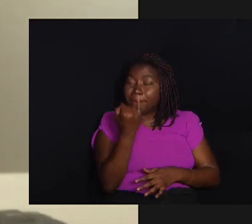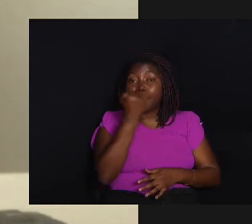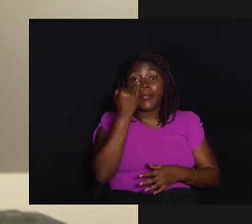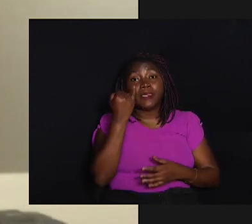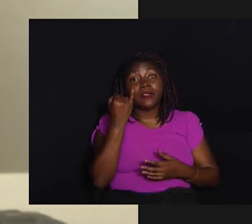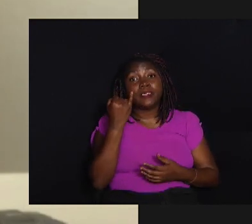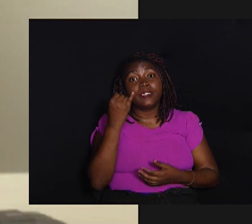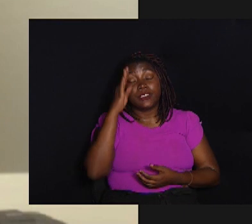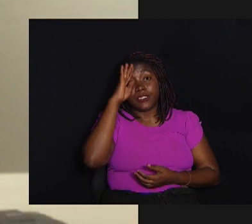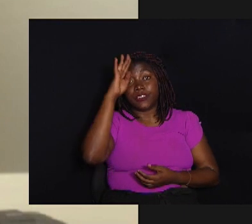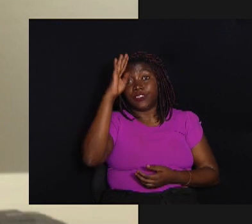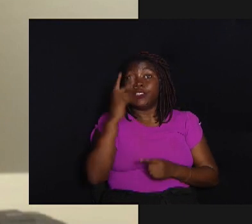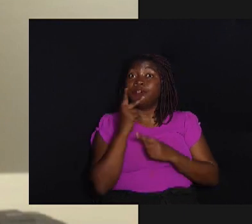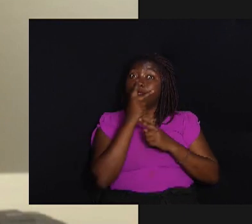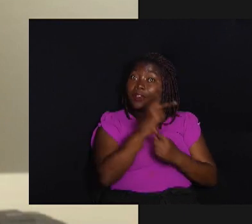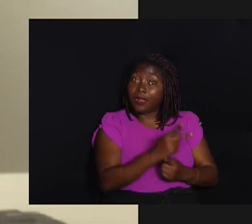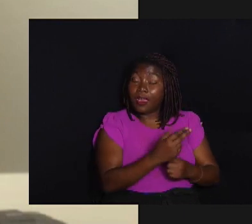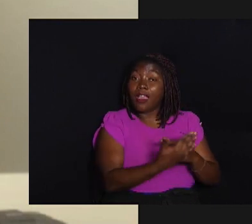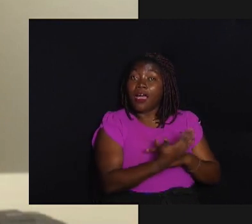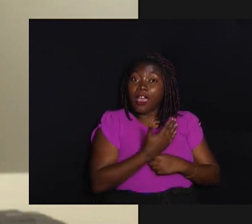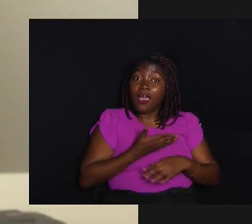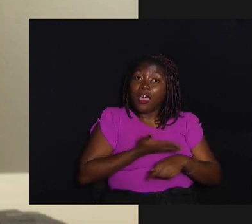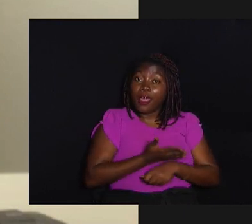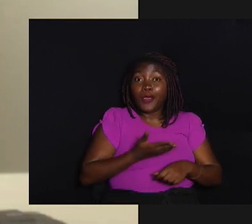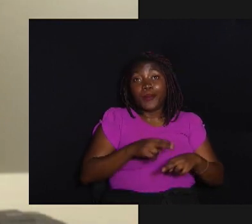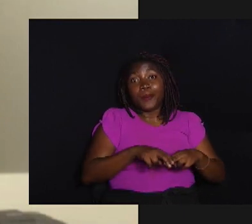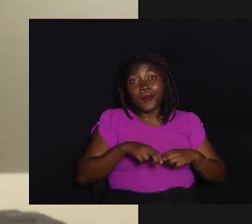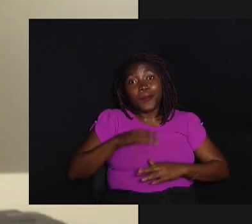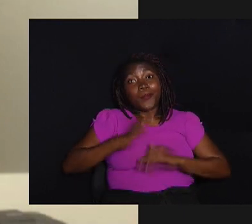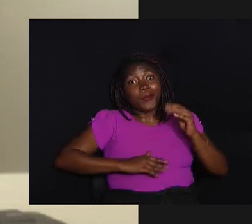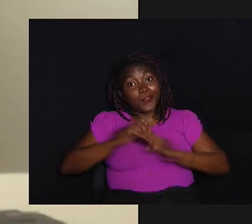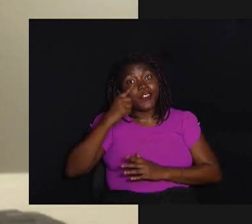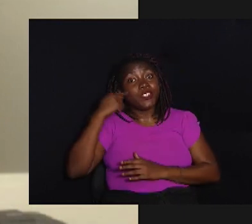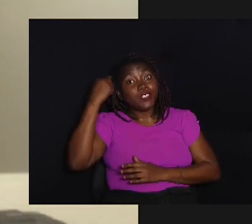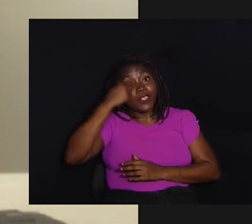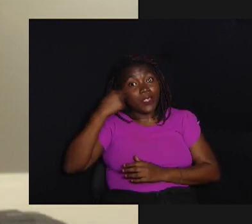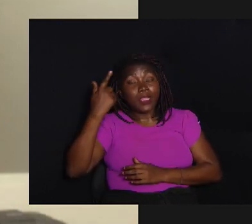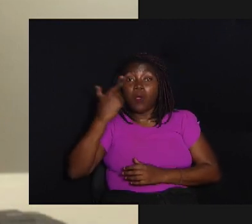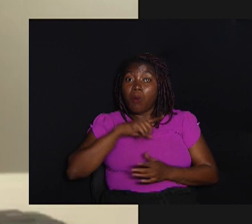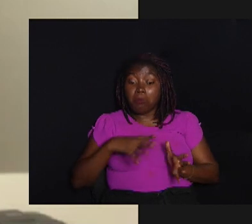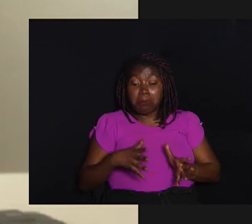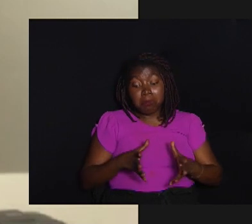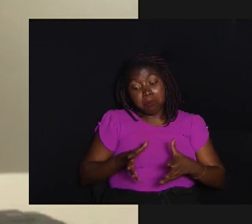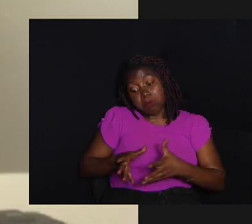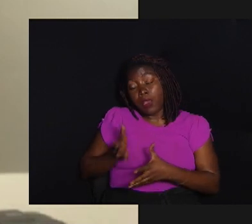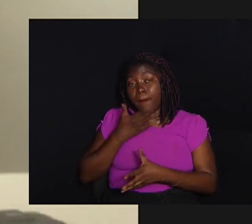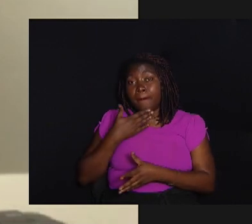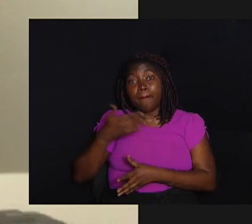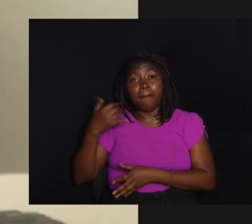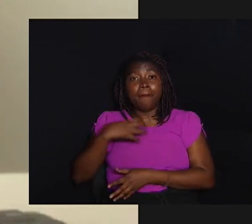busque essa ajuda, se busque esse acesso, porque um profissional, um advogado, ele consegue direcionar a melhor medida para o caso que ele